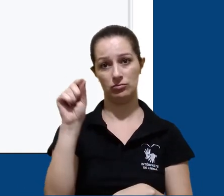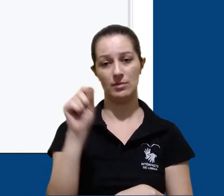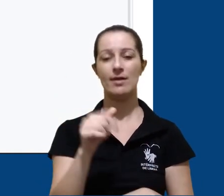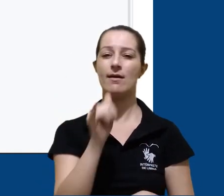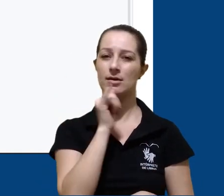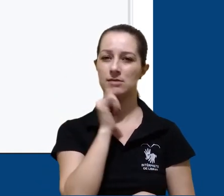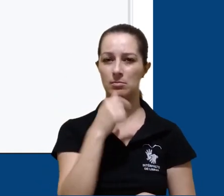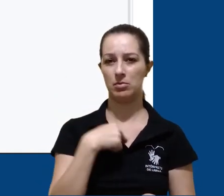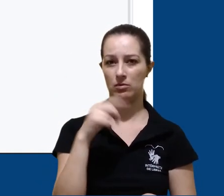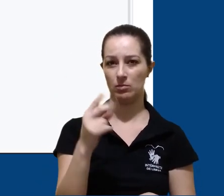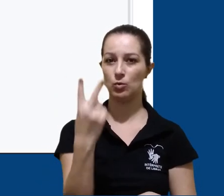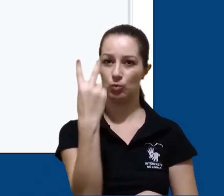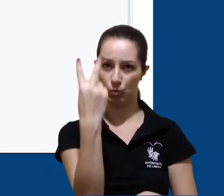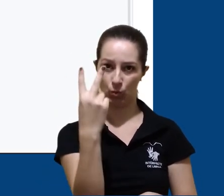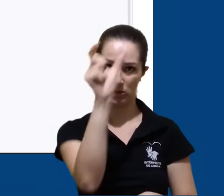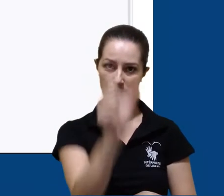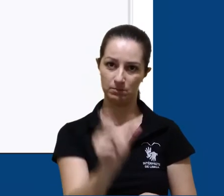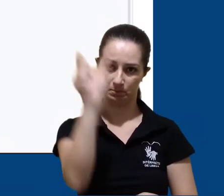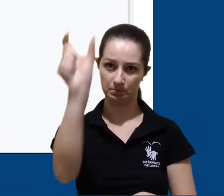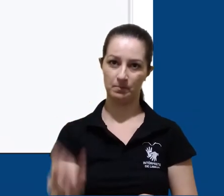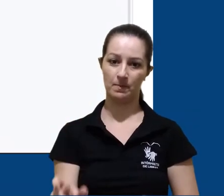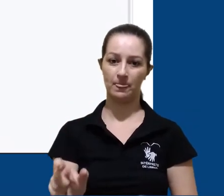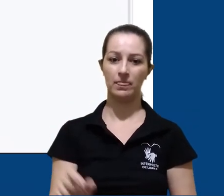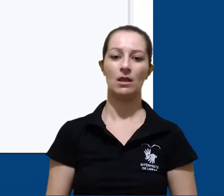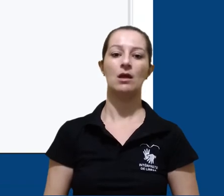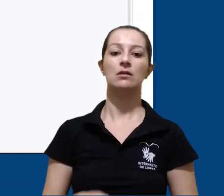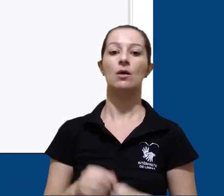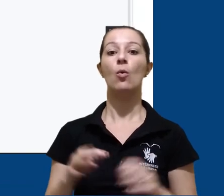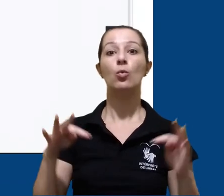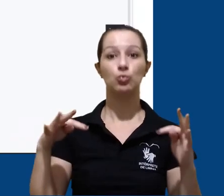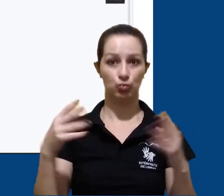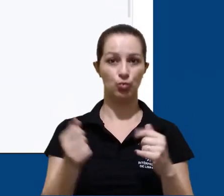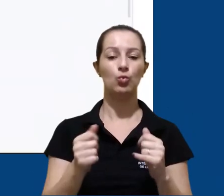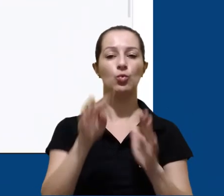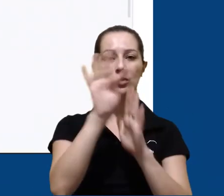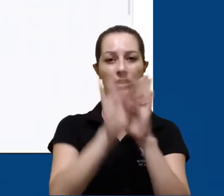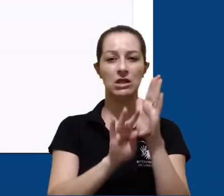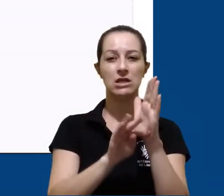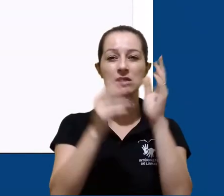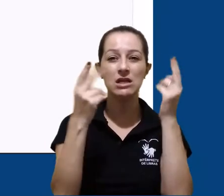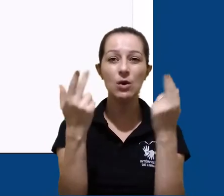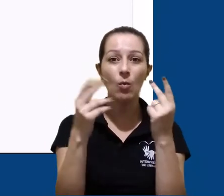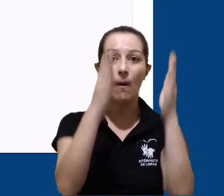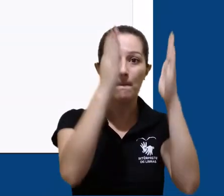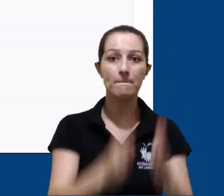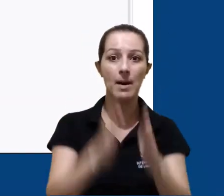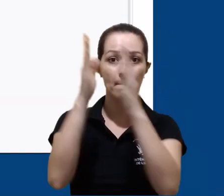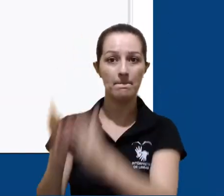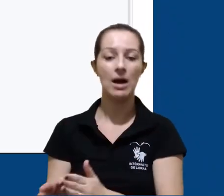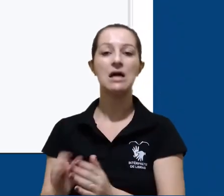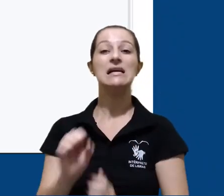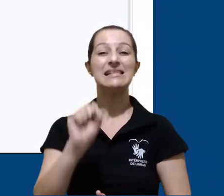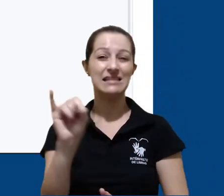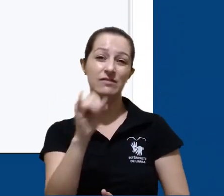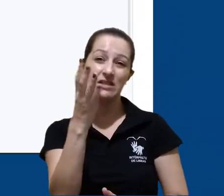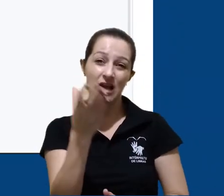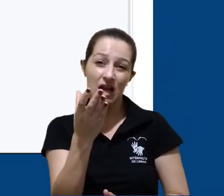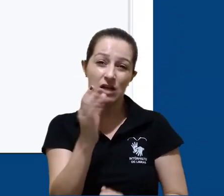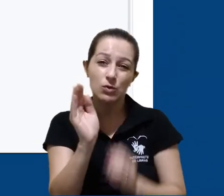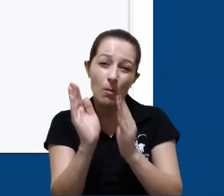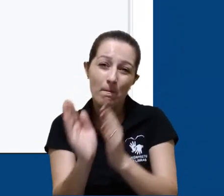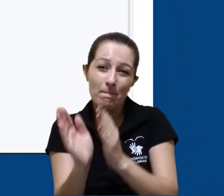vou escolher a opção duas colunas caso você não selecione uma área o texto todo será dividido agora